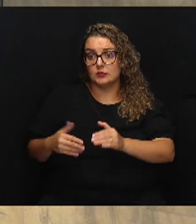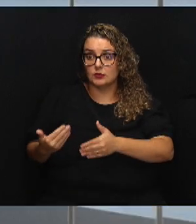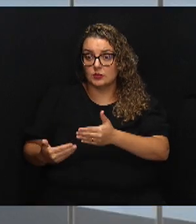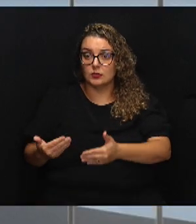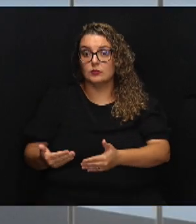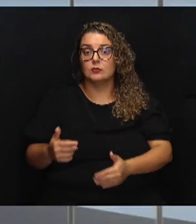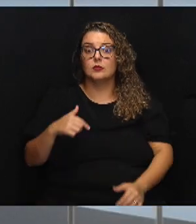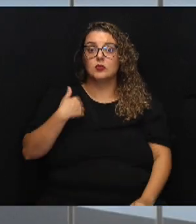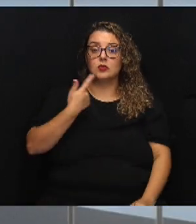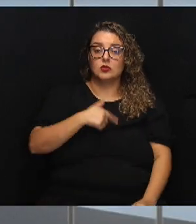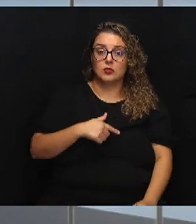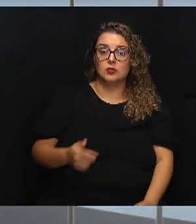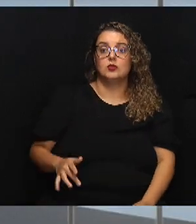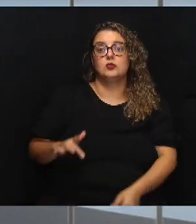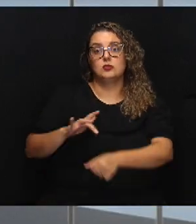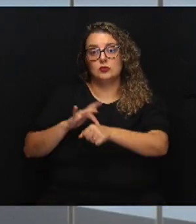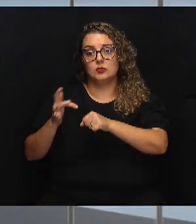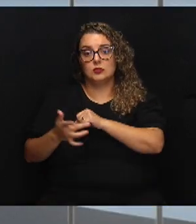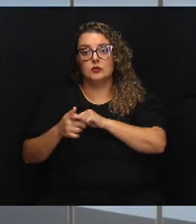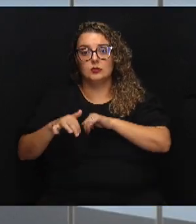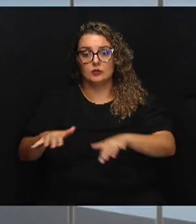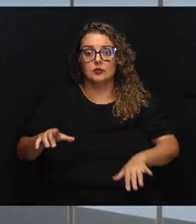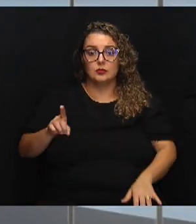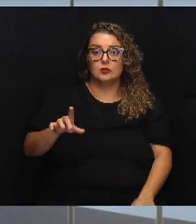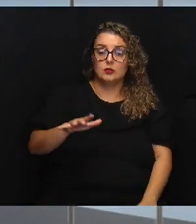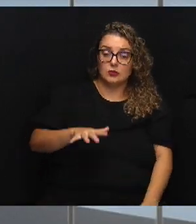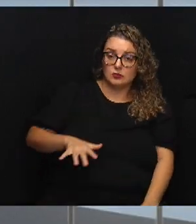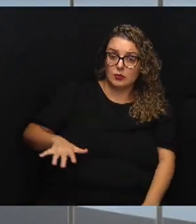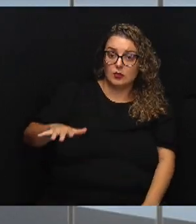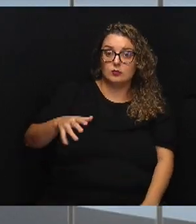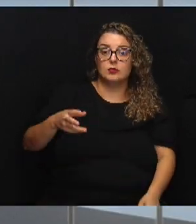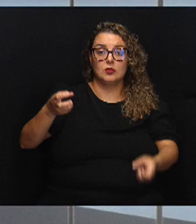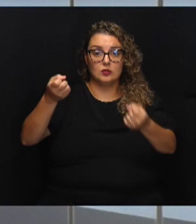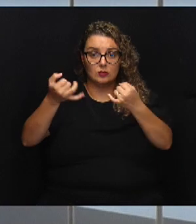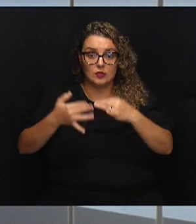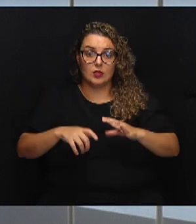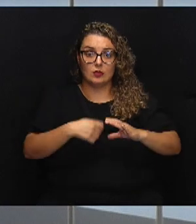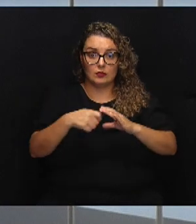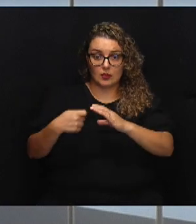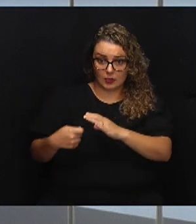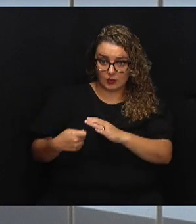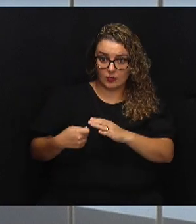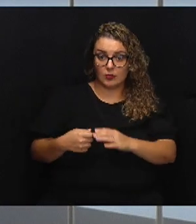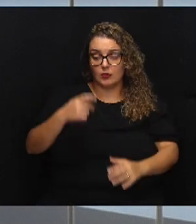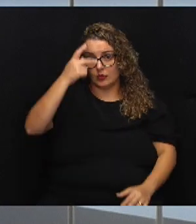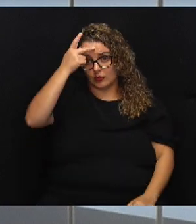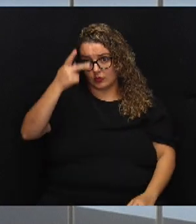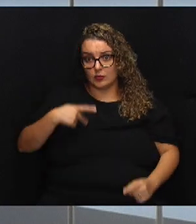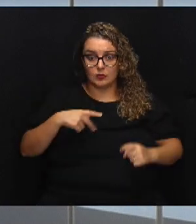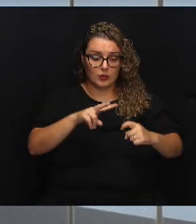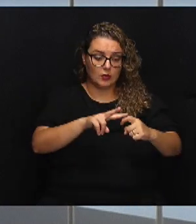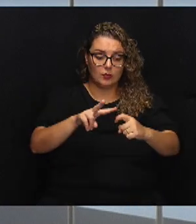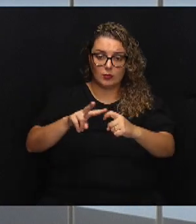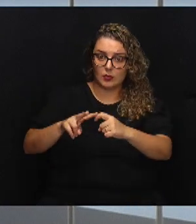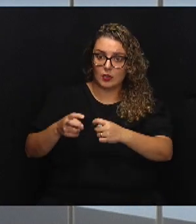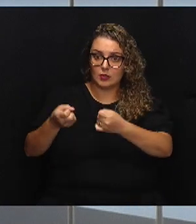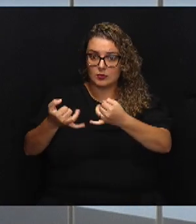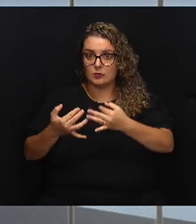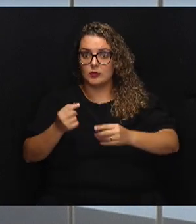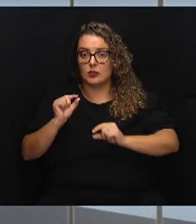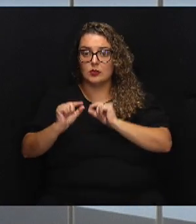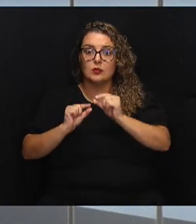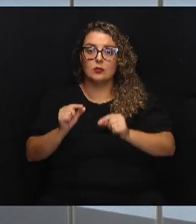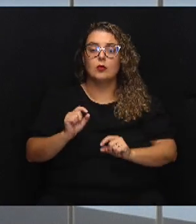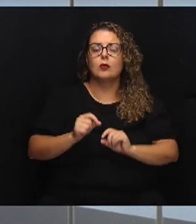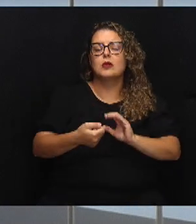para que a gente coloque nas redes sociais do departamento explicações e vídeos, até com os próprios veterinários, explicando um pouco o que configura